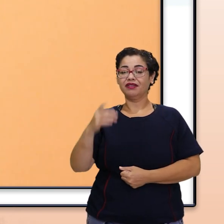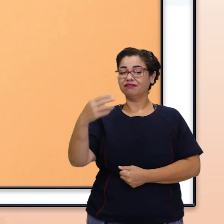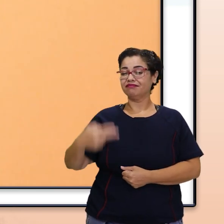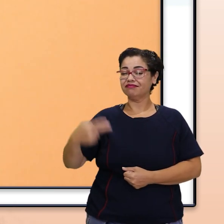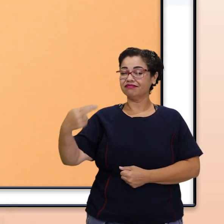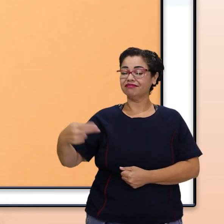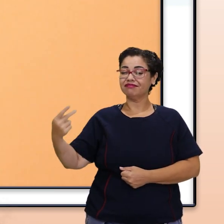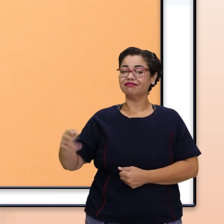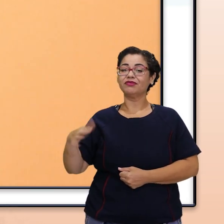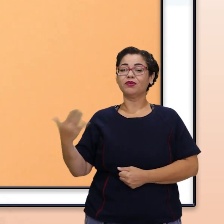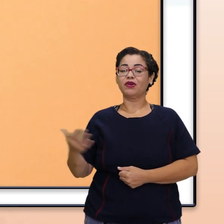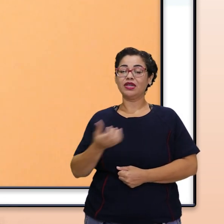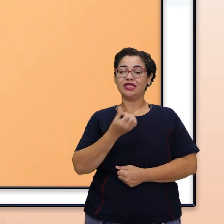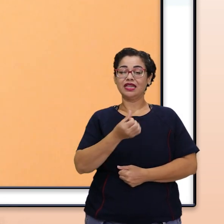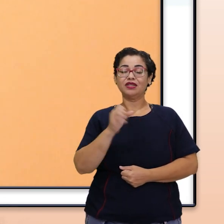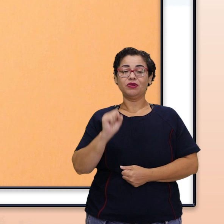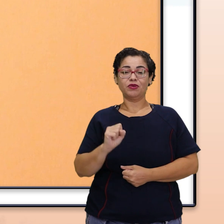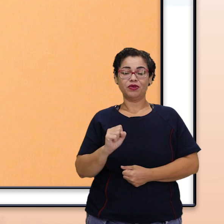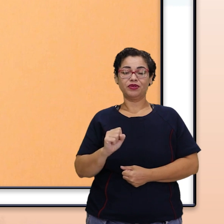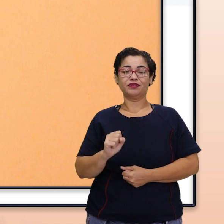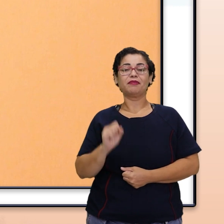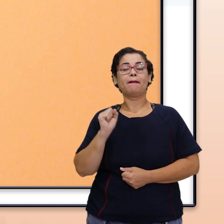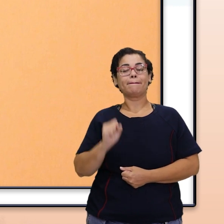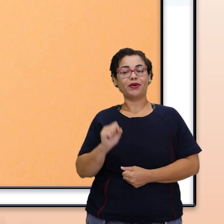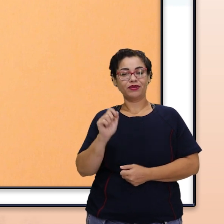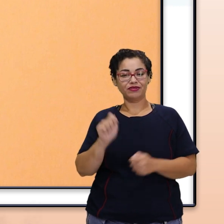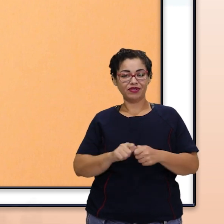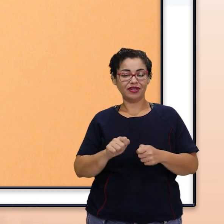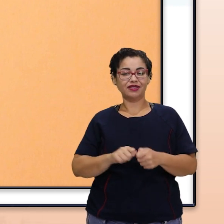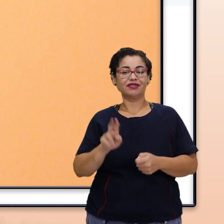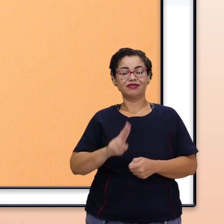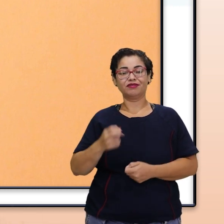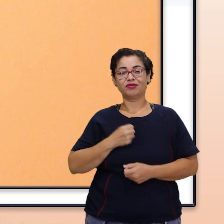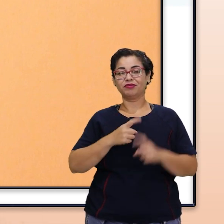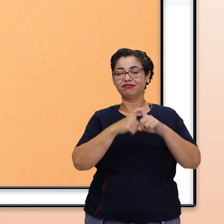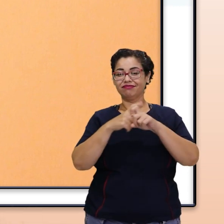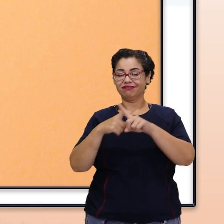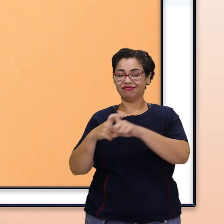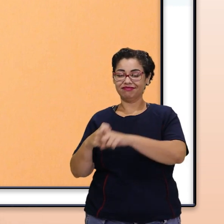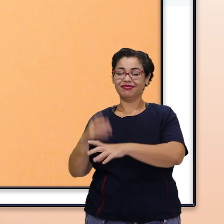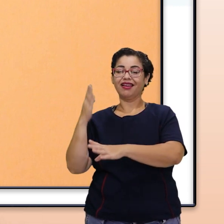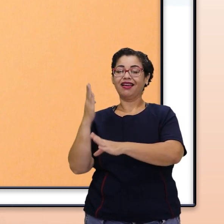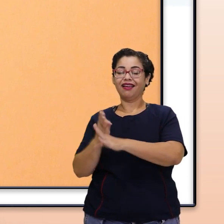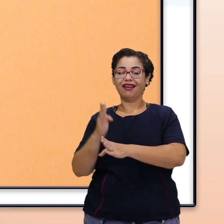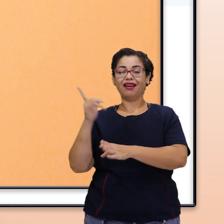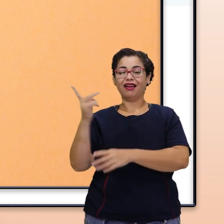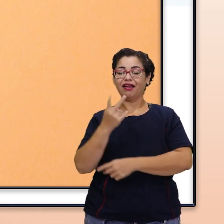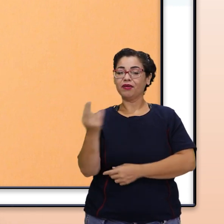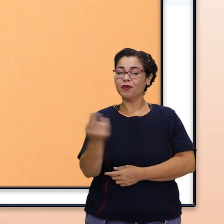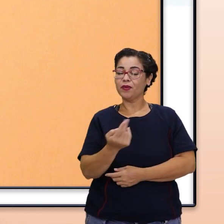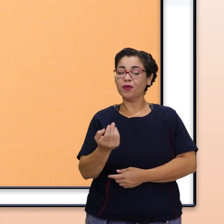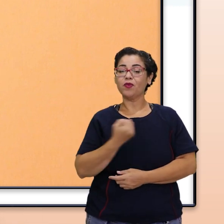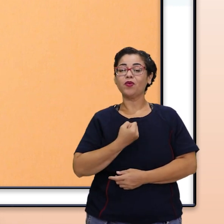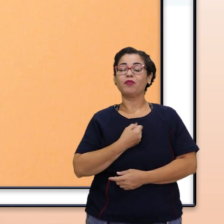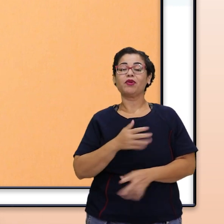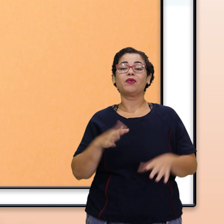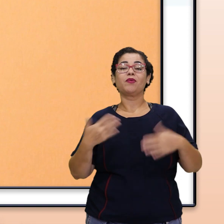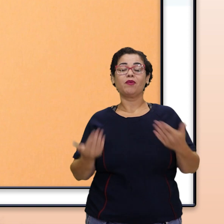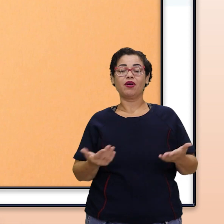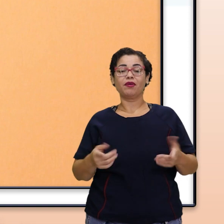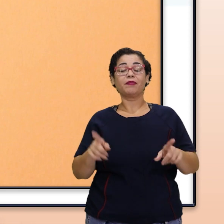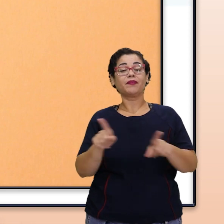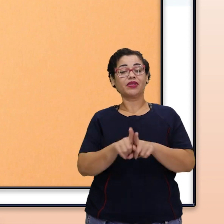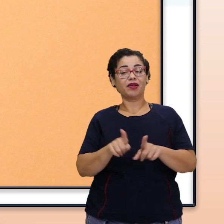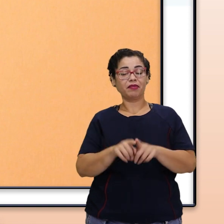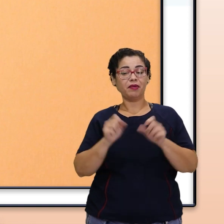comum dos denominadores, 6 e 8. Podemos escrever os múltiplos até encontrar um que seja comum aos dois números.